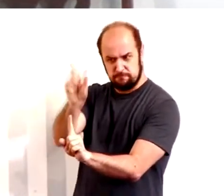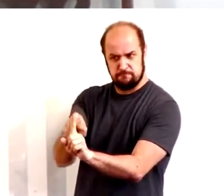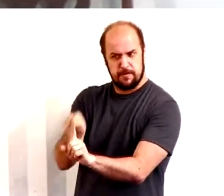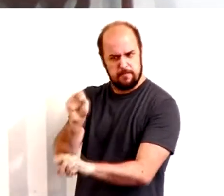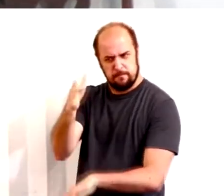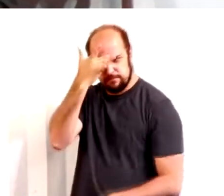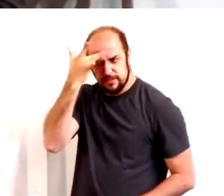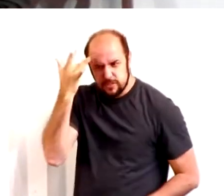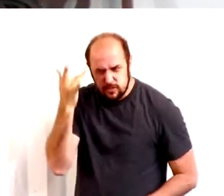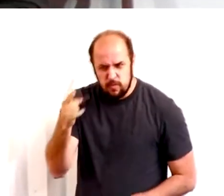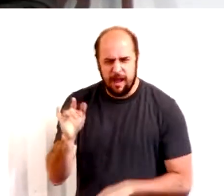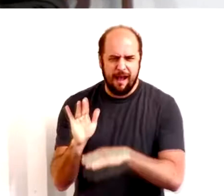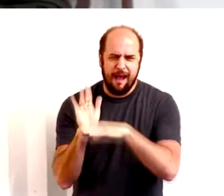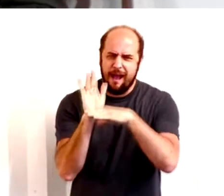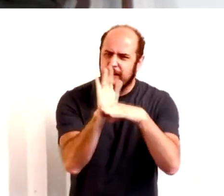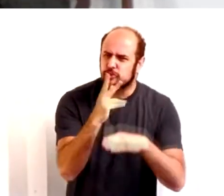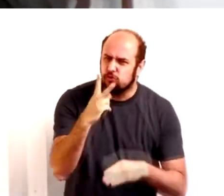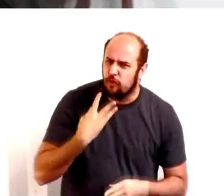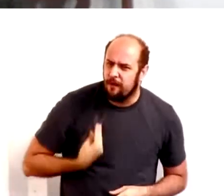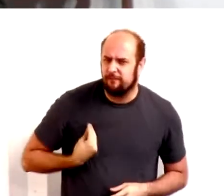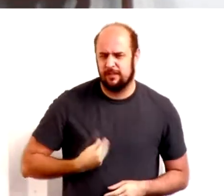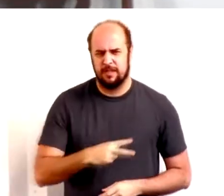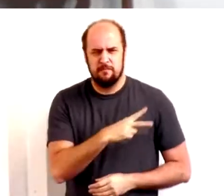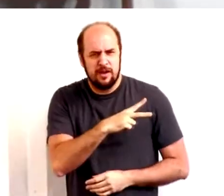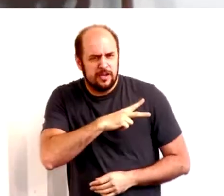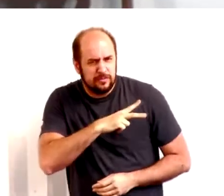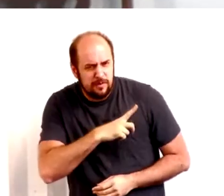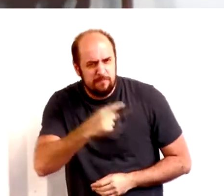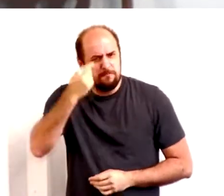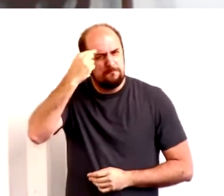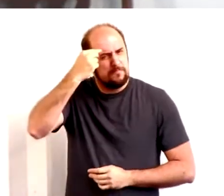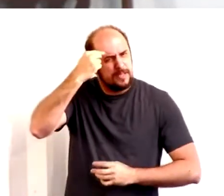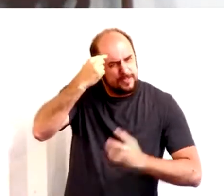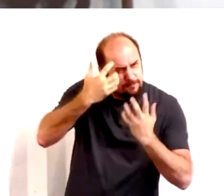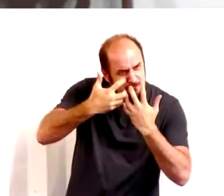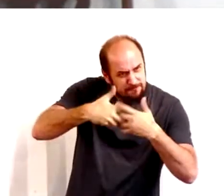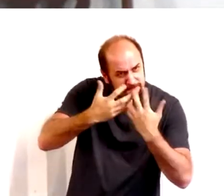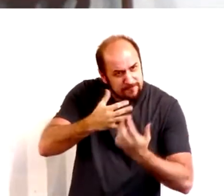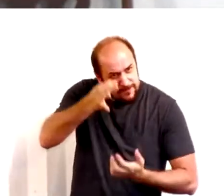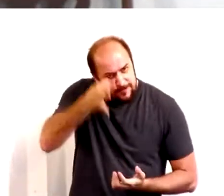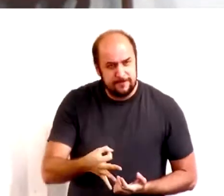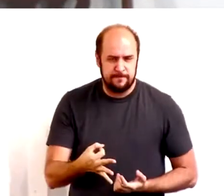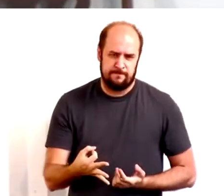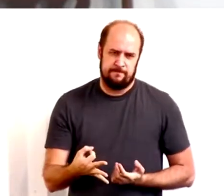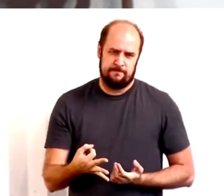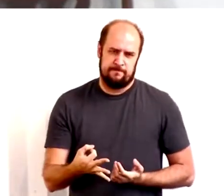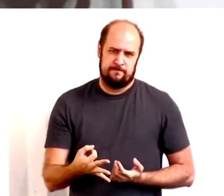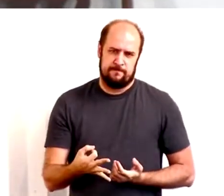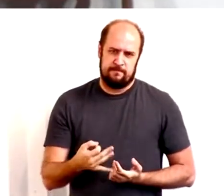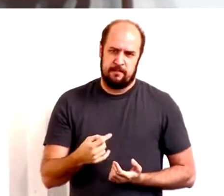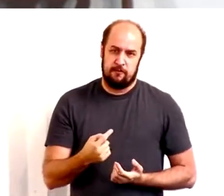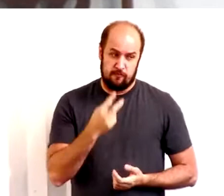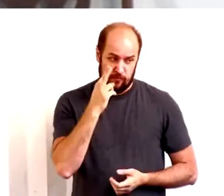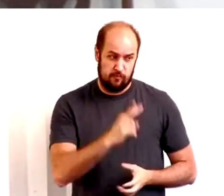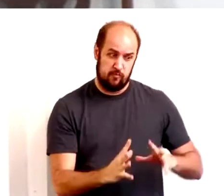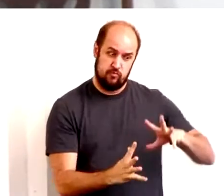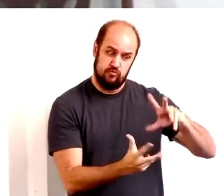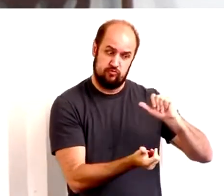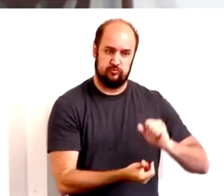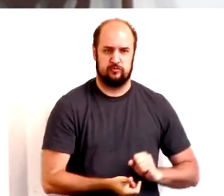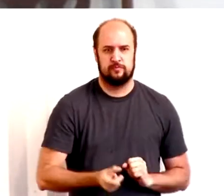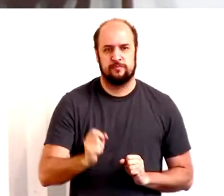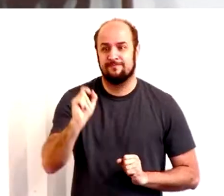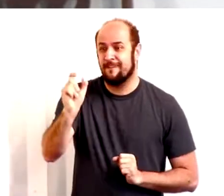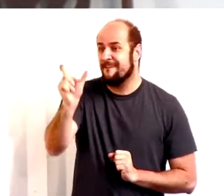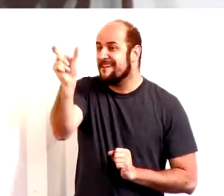fato tem ajudado você a moldar pensamento diante desse mundo caído?